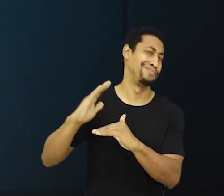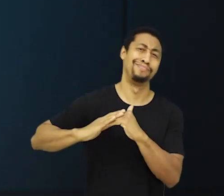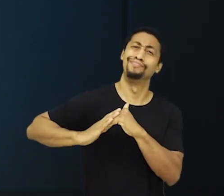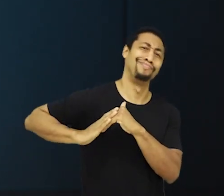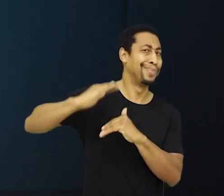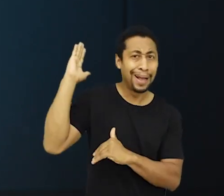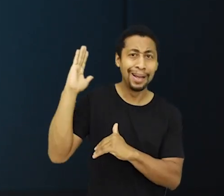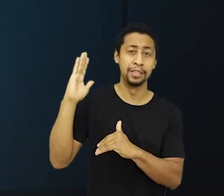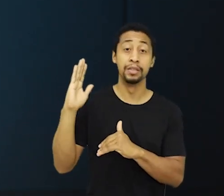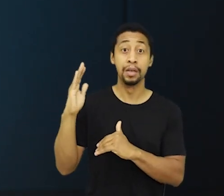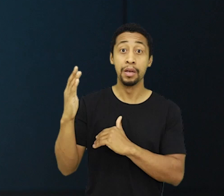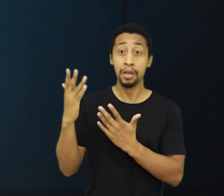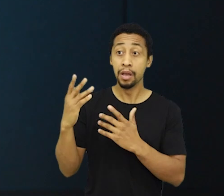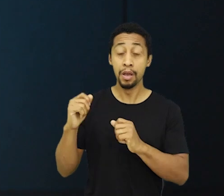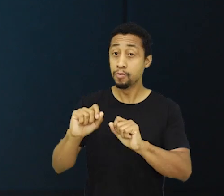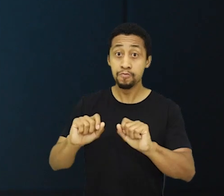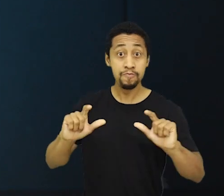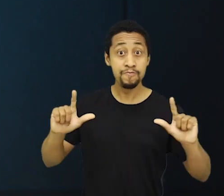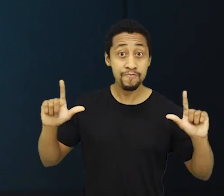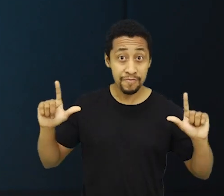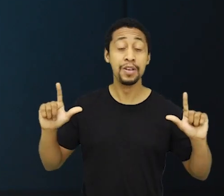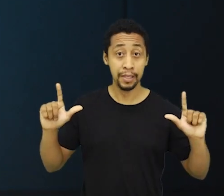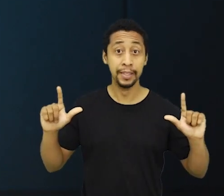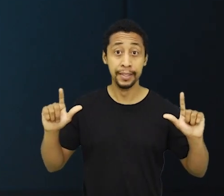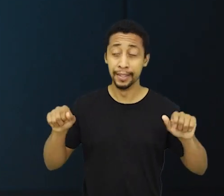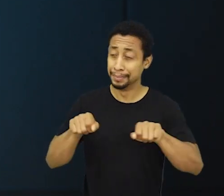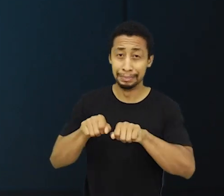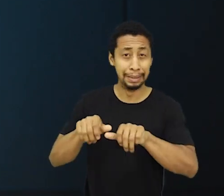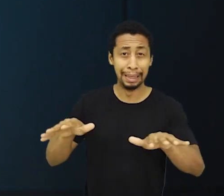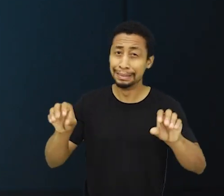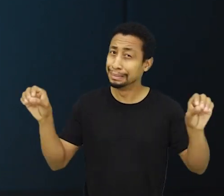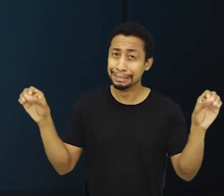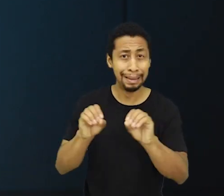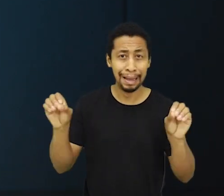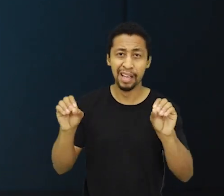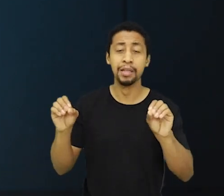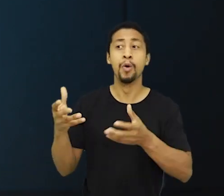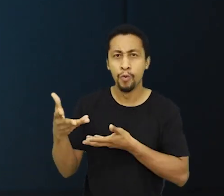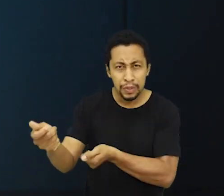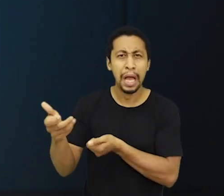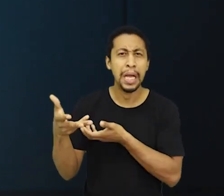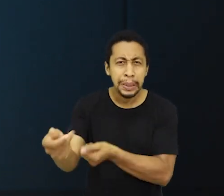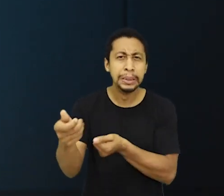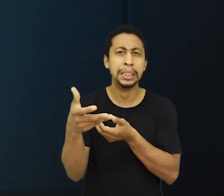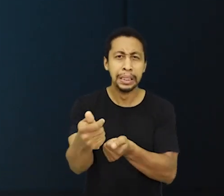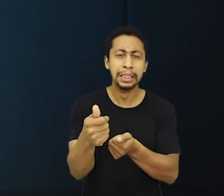na mídia, recusando todo convite para entrevistas,